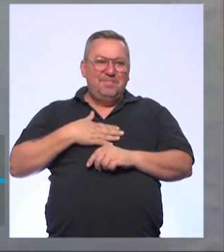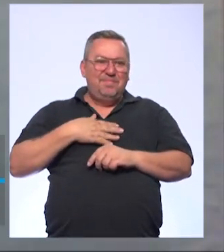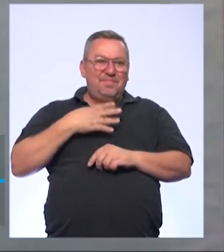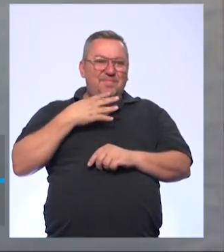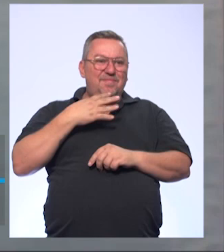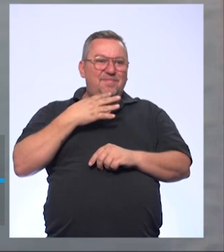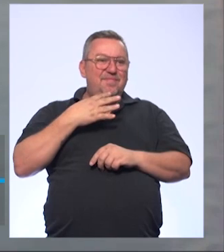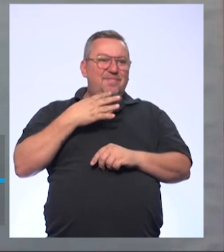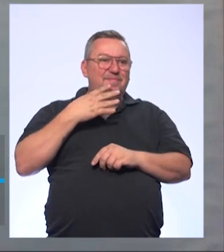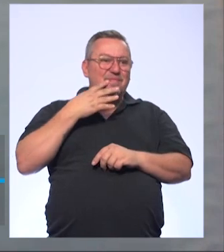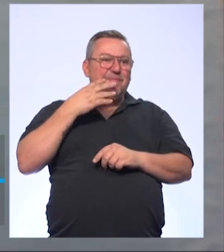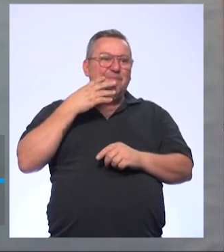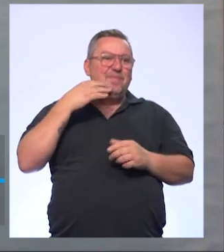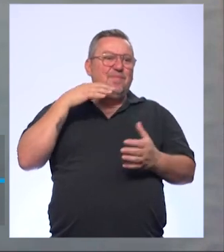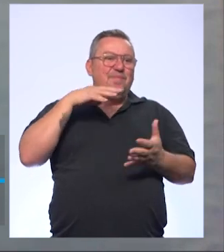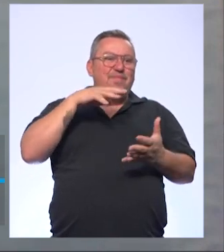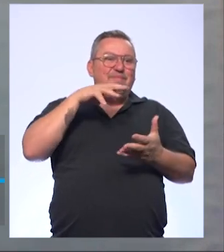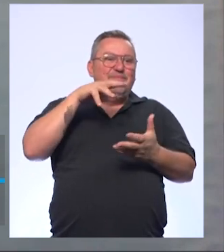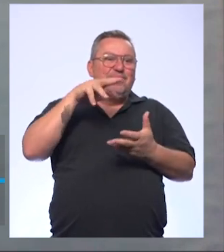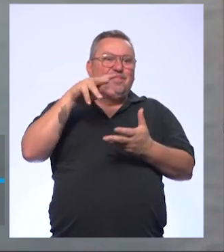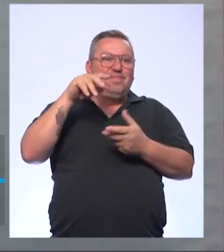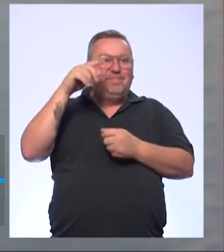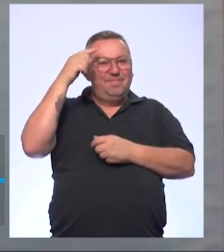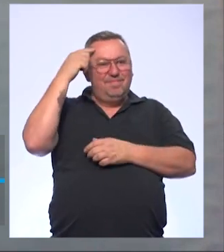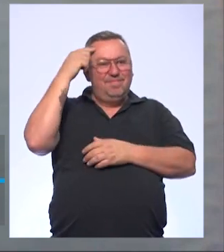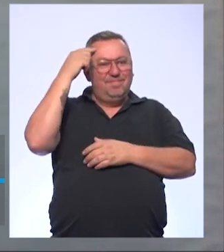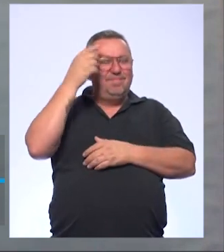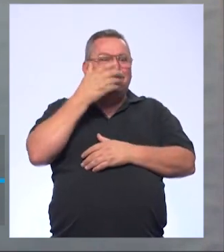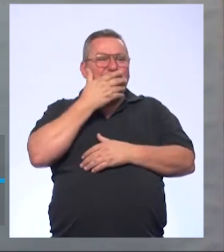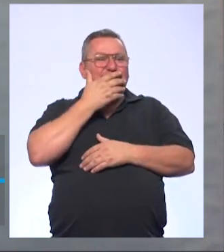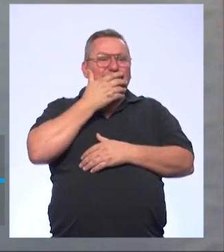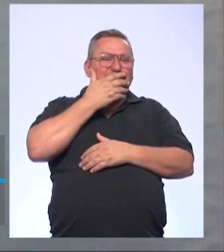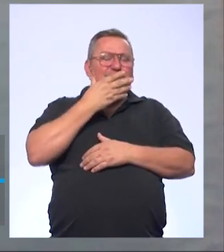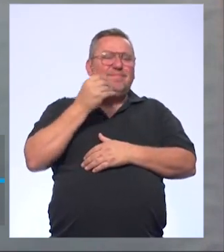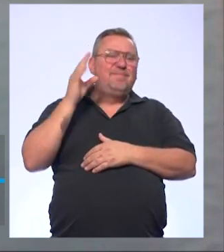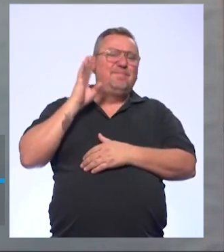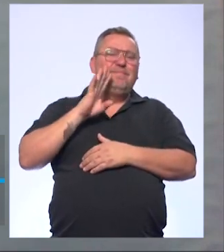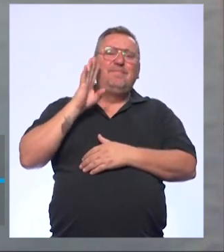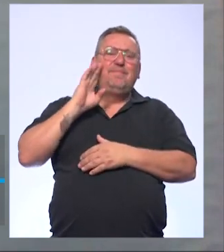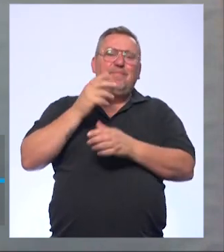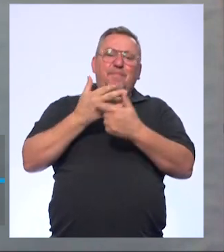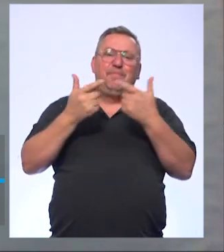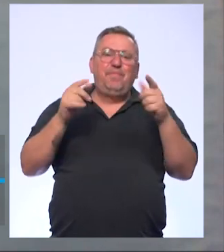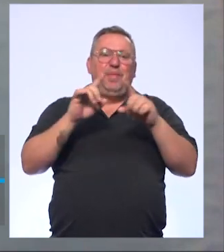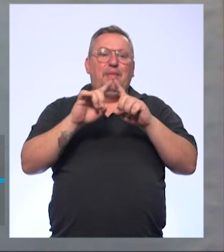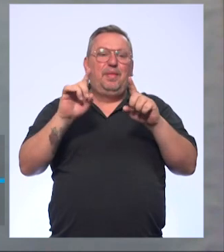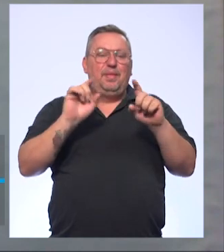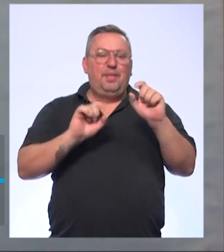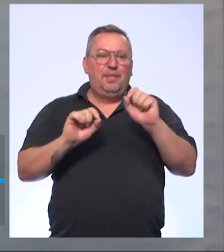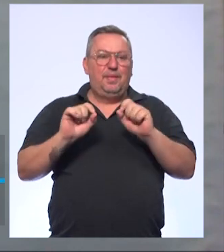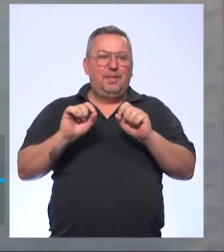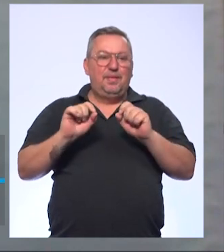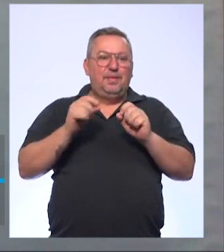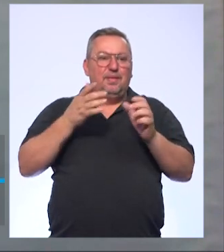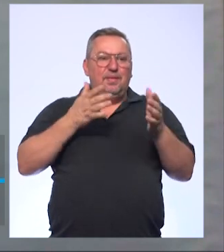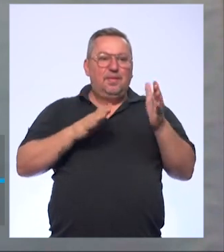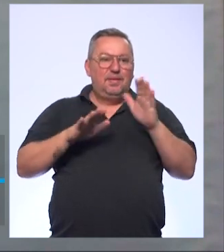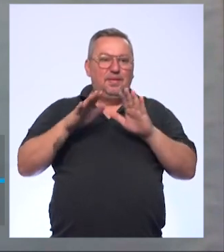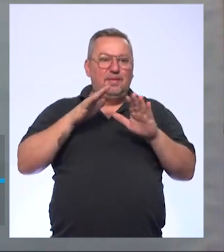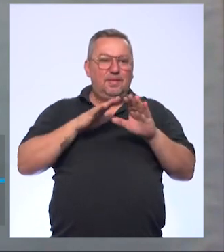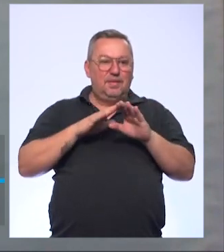conhecer o mundo. Deixa eu pensar, que são tantas coisas legais, né? Mas talvez